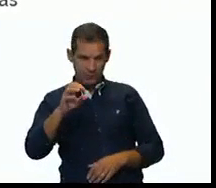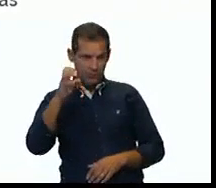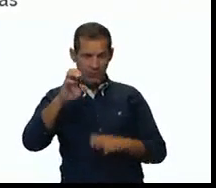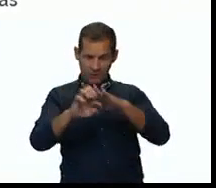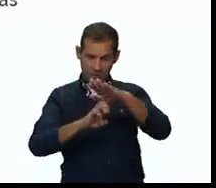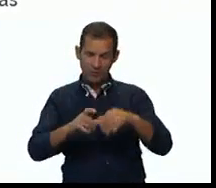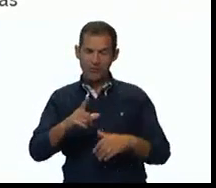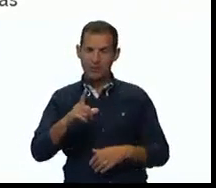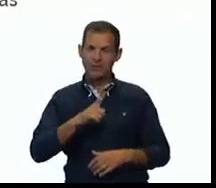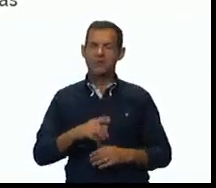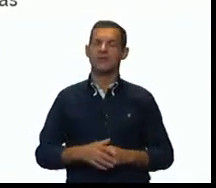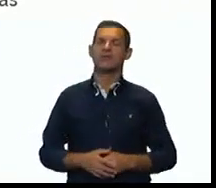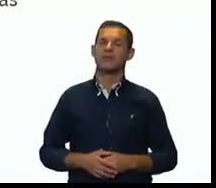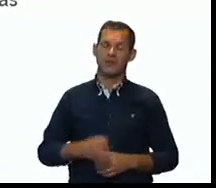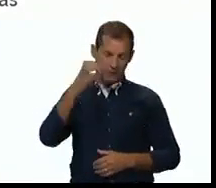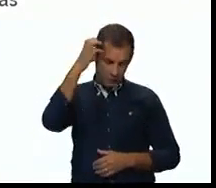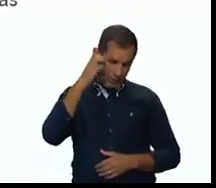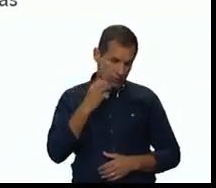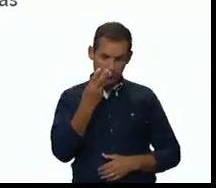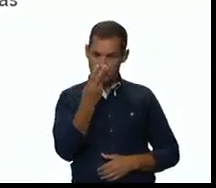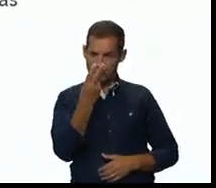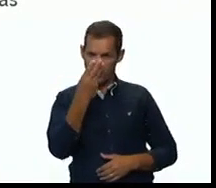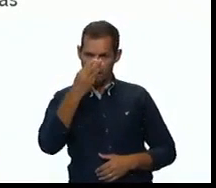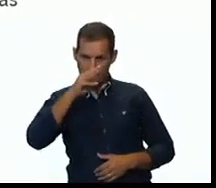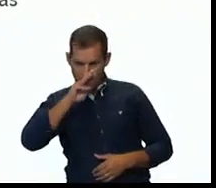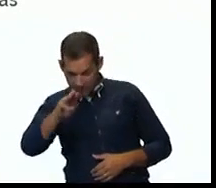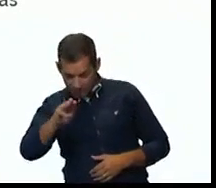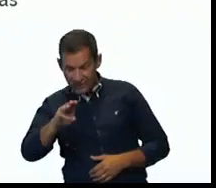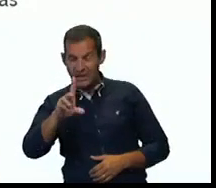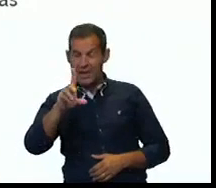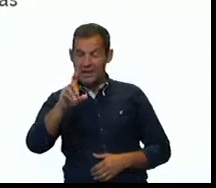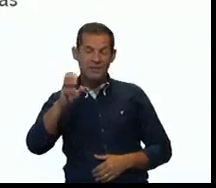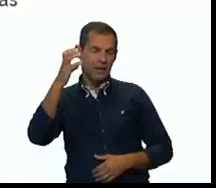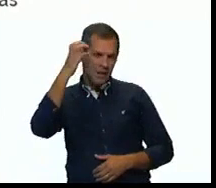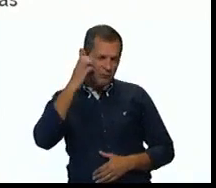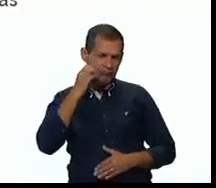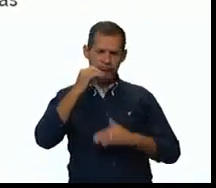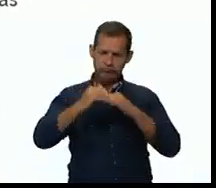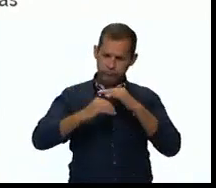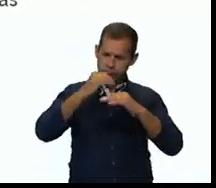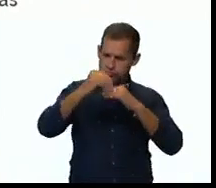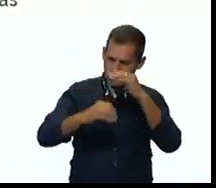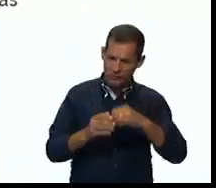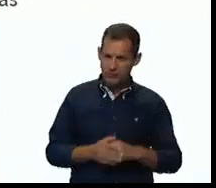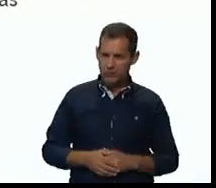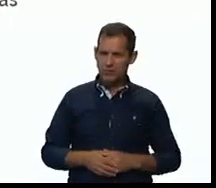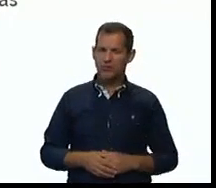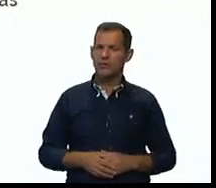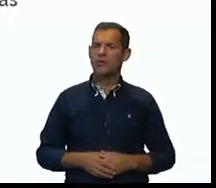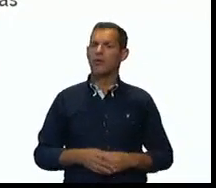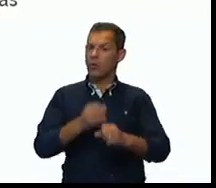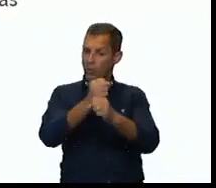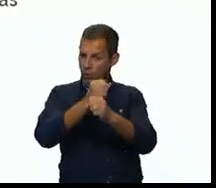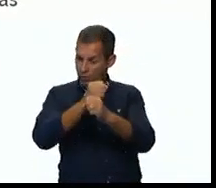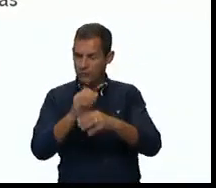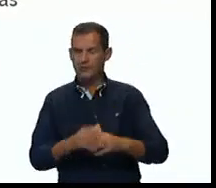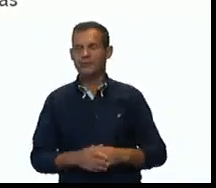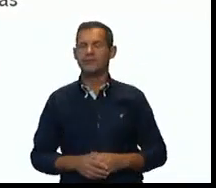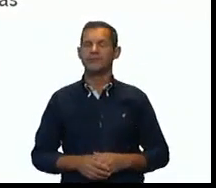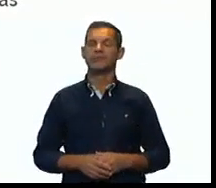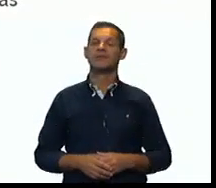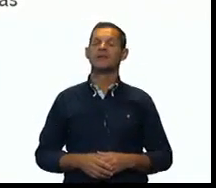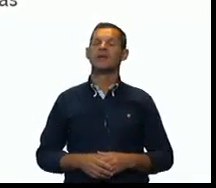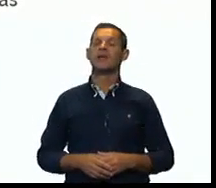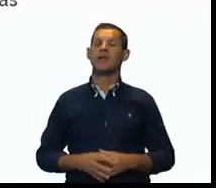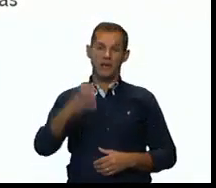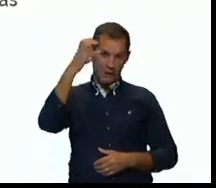já sofreu logo de cara um lucro de 3 milhões. Será que esse lucro ele vai aumentando com o decorrer do tempo, né? E